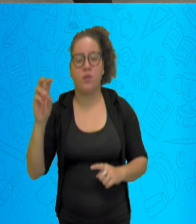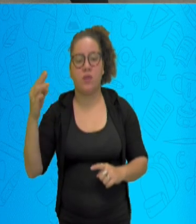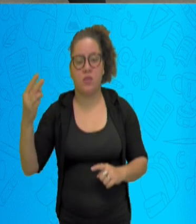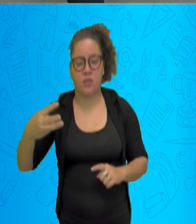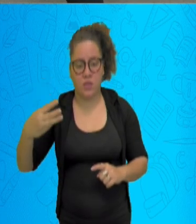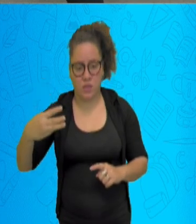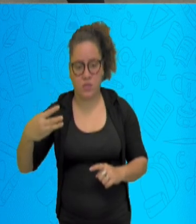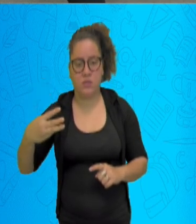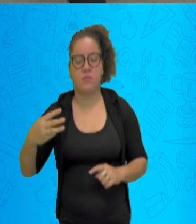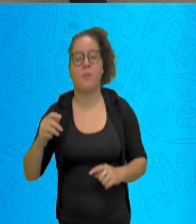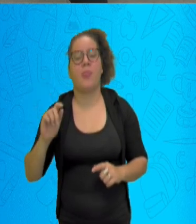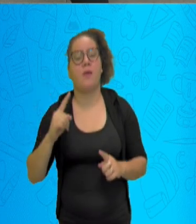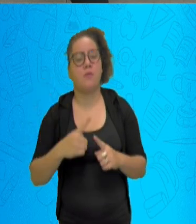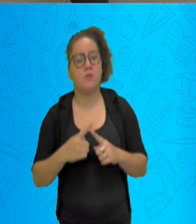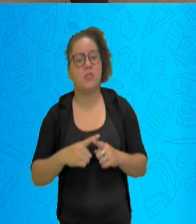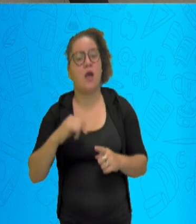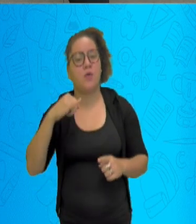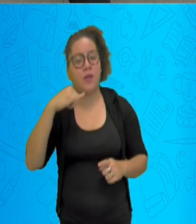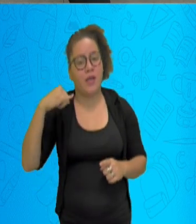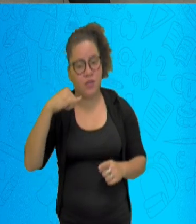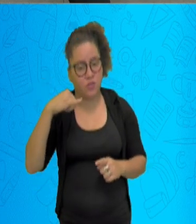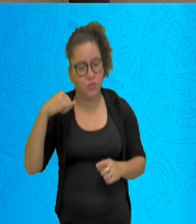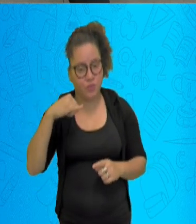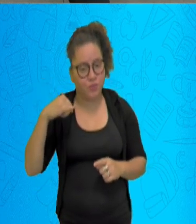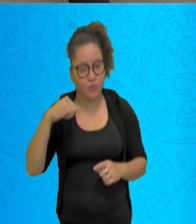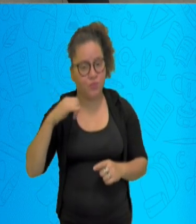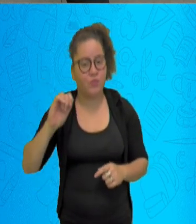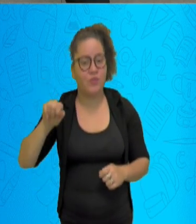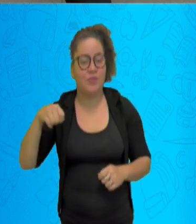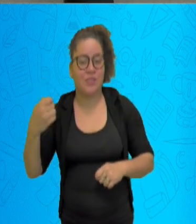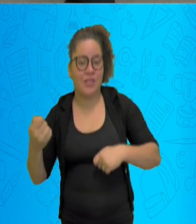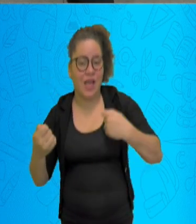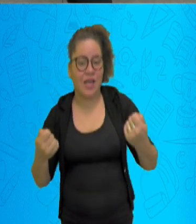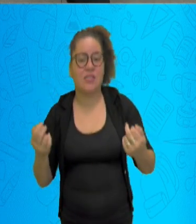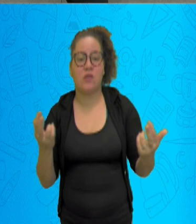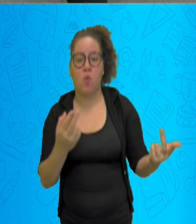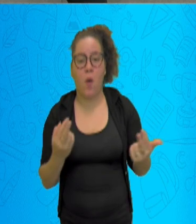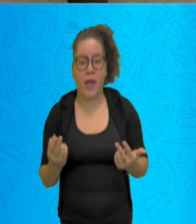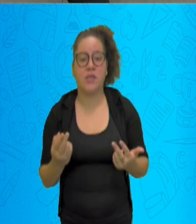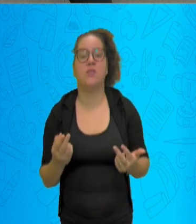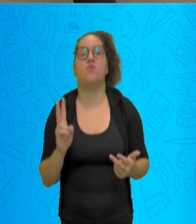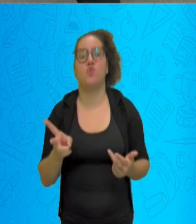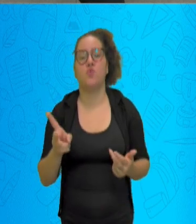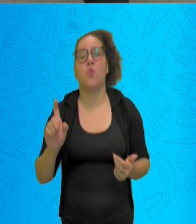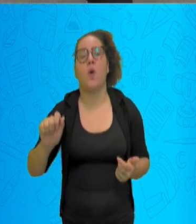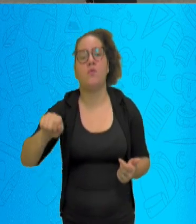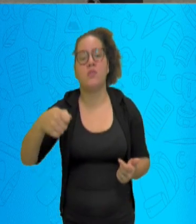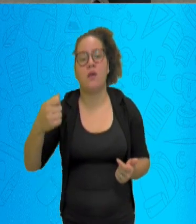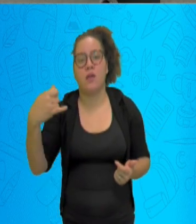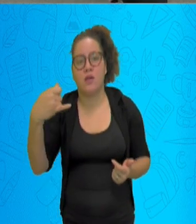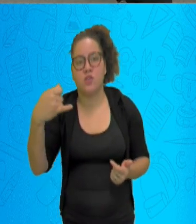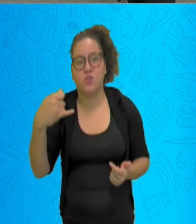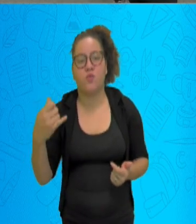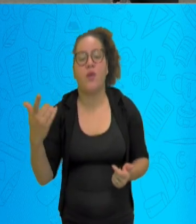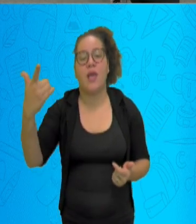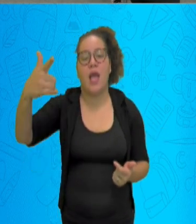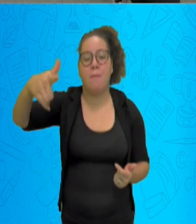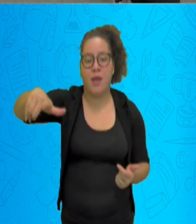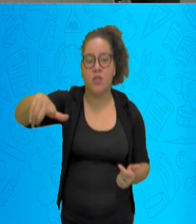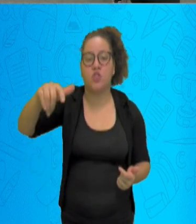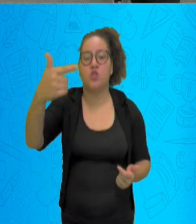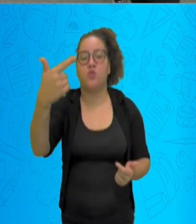Negativo, né? Porque são sinais iguais, eu somei e conservei o sinal. E vou repetir esse 20 aqui,